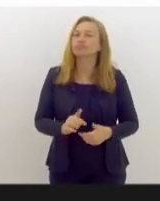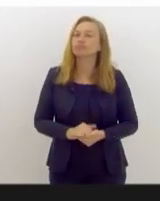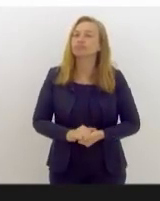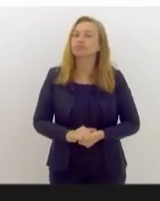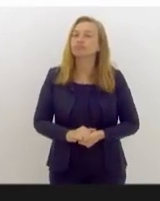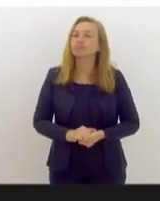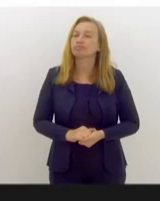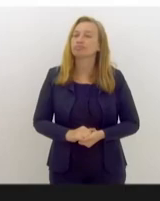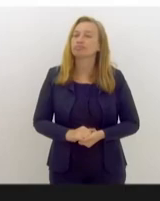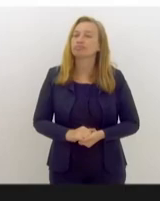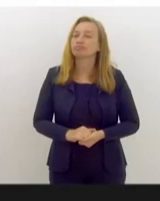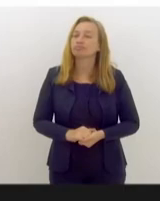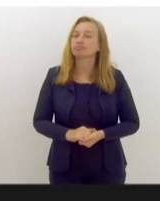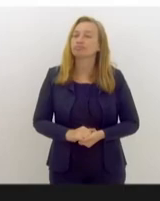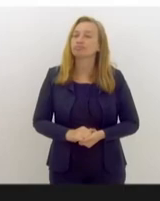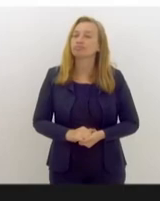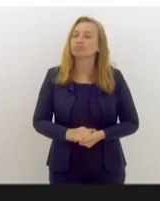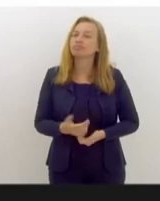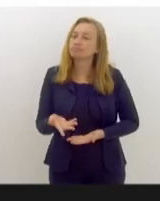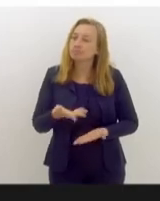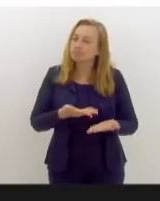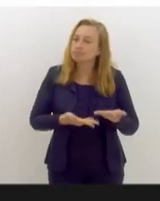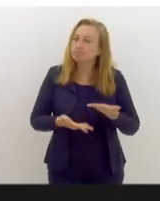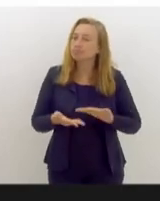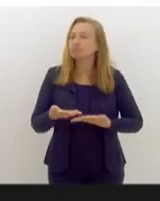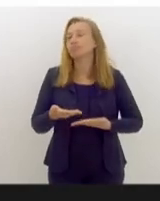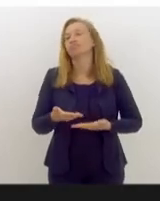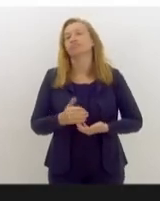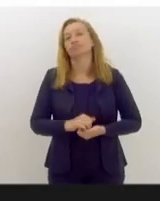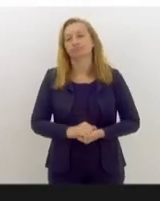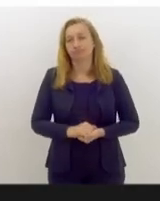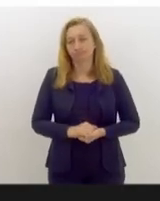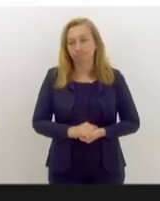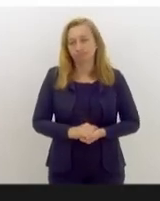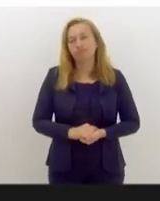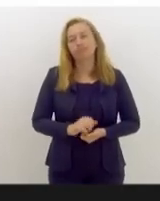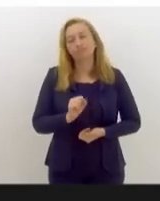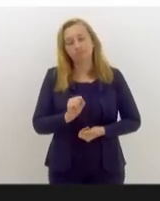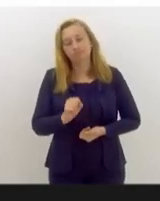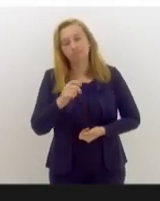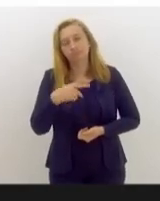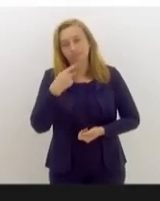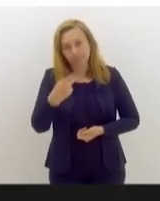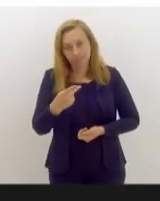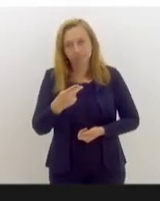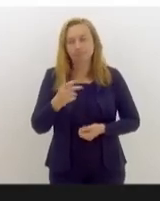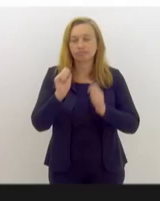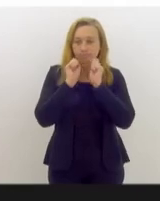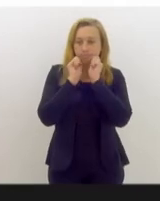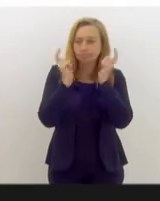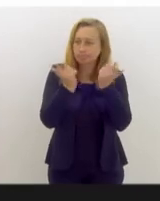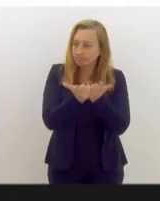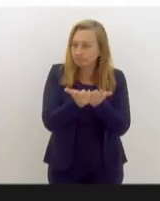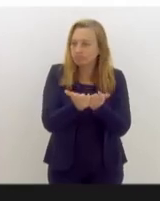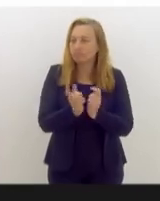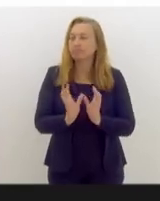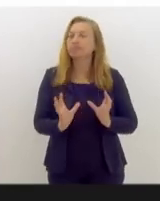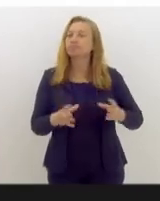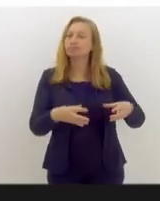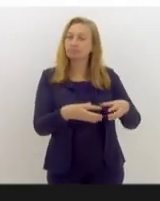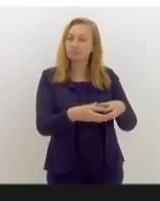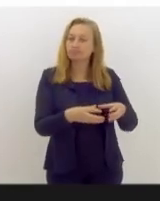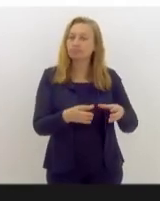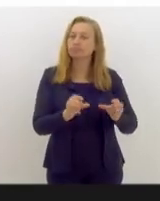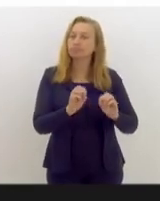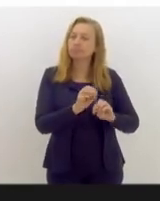pelo companheirismo, se posso falar dessa forma, da Alerj, da Comissão